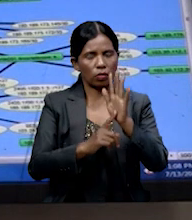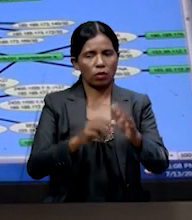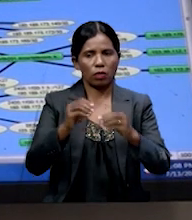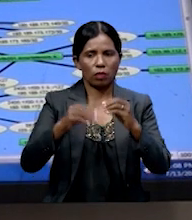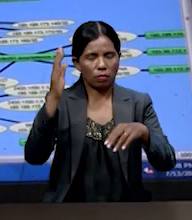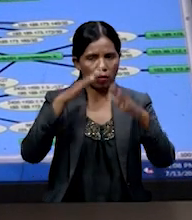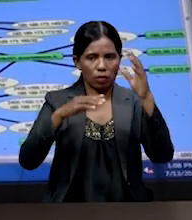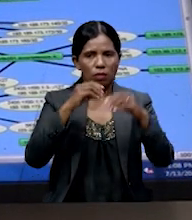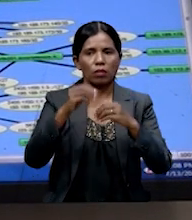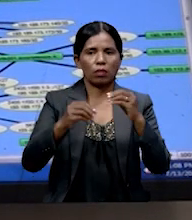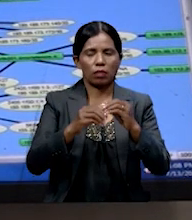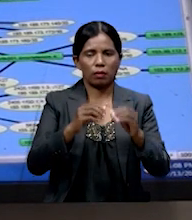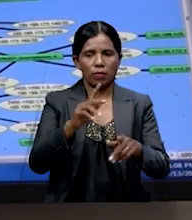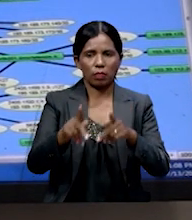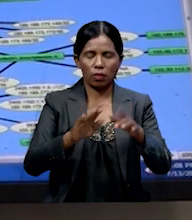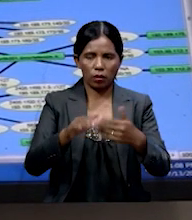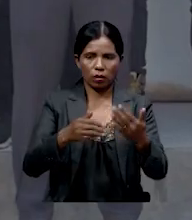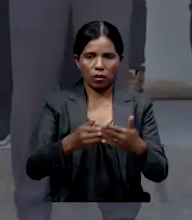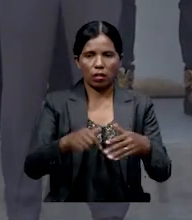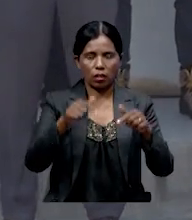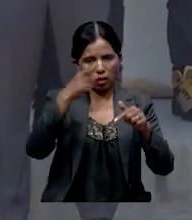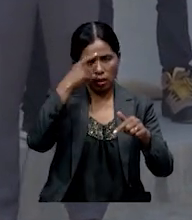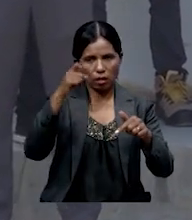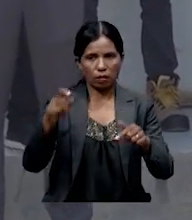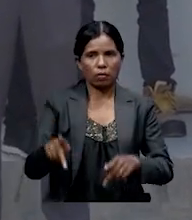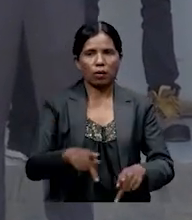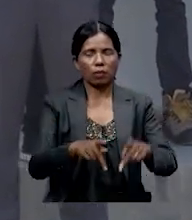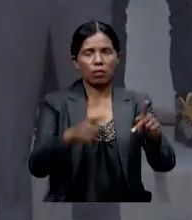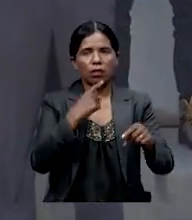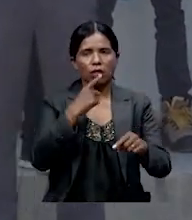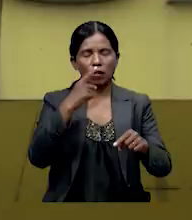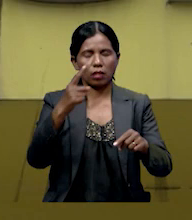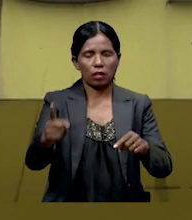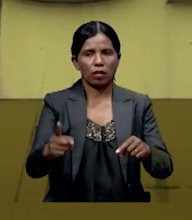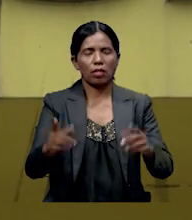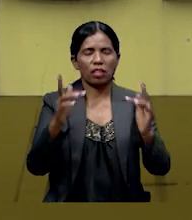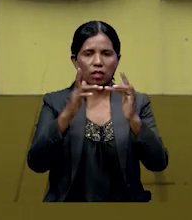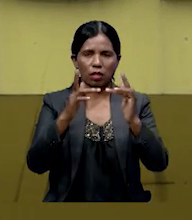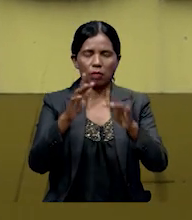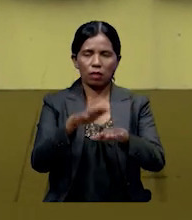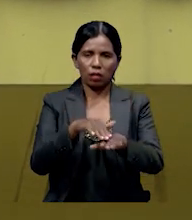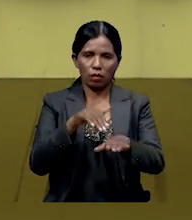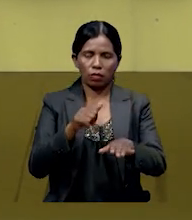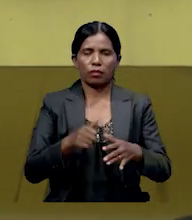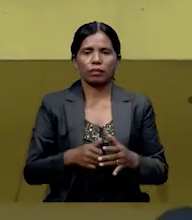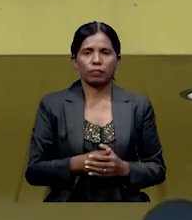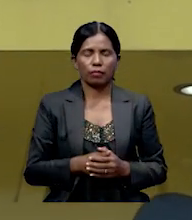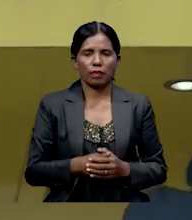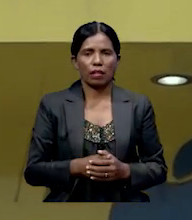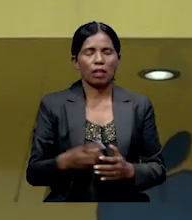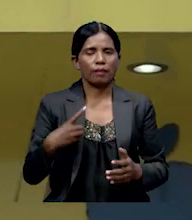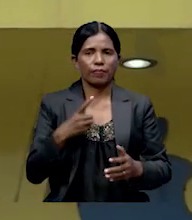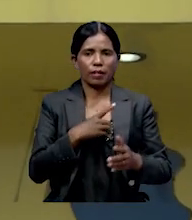Relaciona a preocupação pública união, também durante, né? Público sempre questiona a velocidade de internet, né? Lento lio. Não é